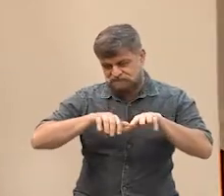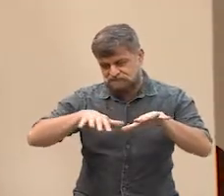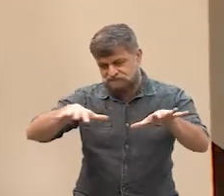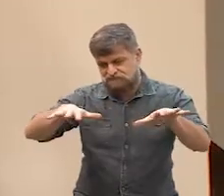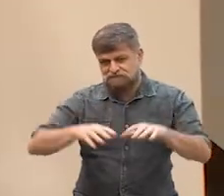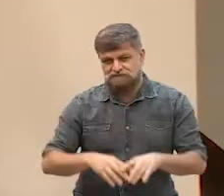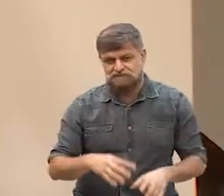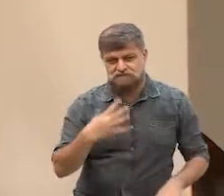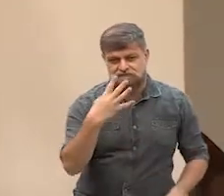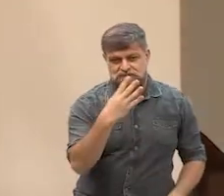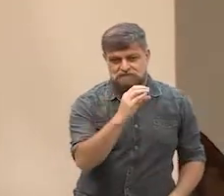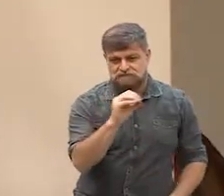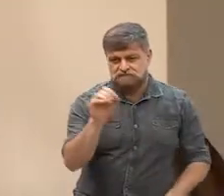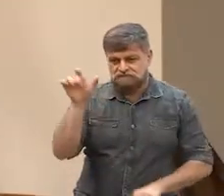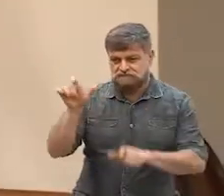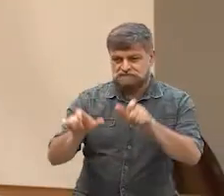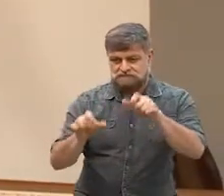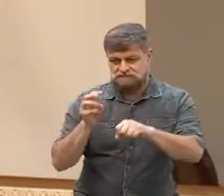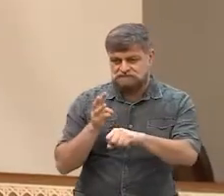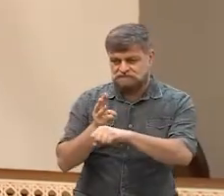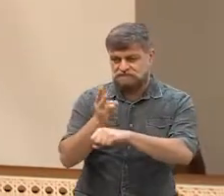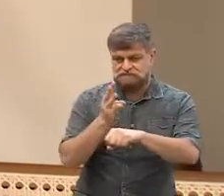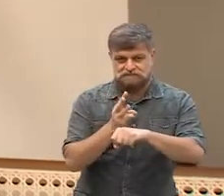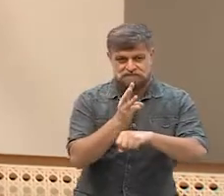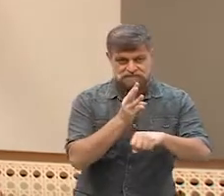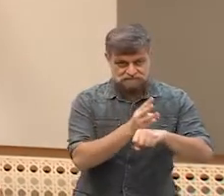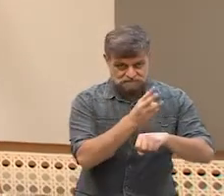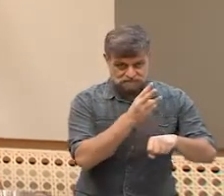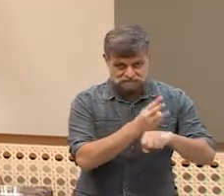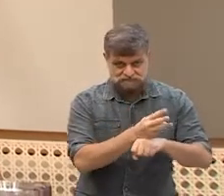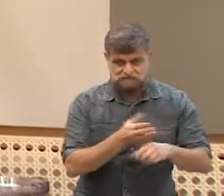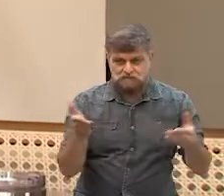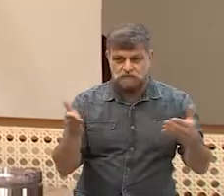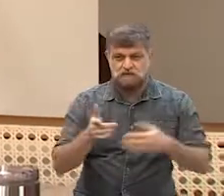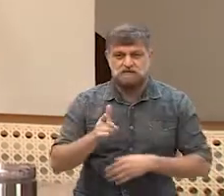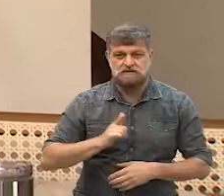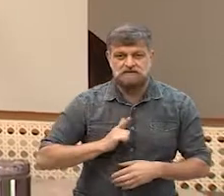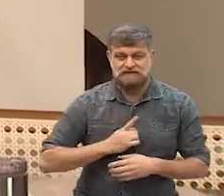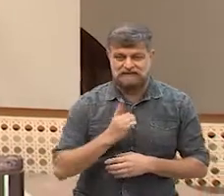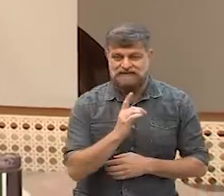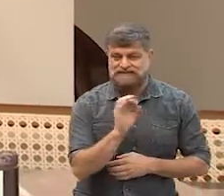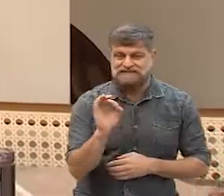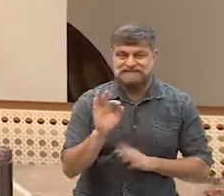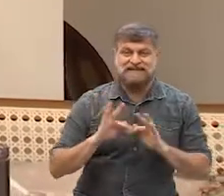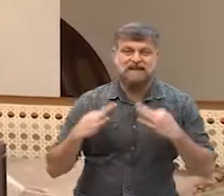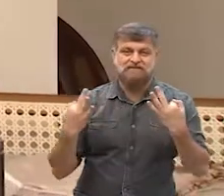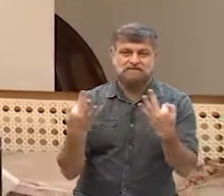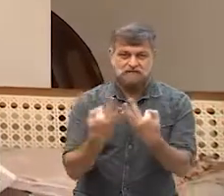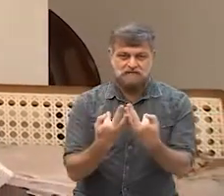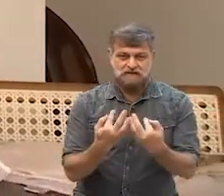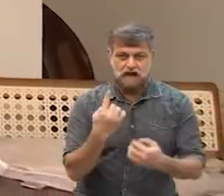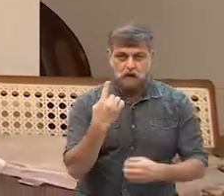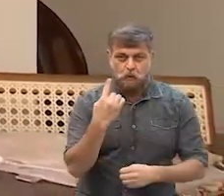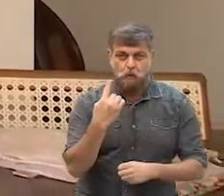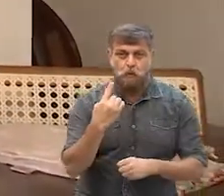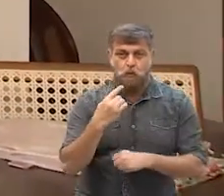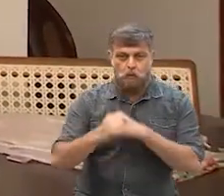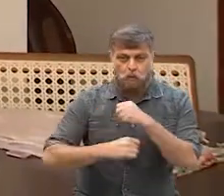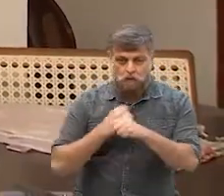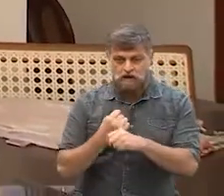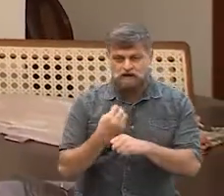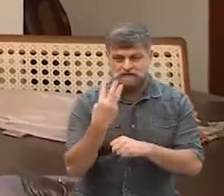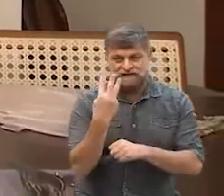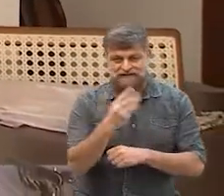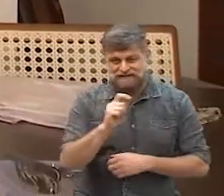menos 400 pessoas no WhatsApp. Delas, hoje, nós temos 100 famílias, há 1 ano e 3 meses, estudando todo